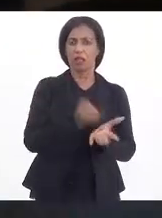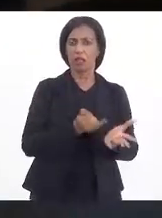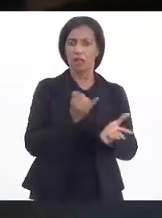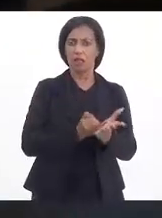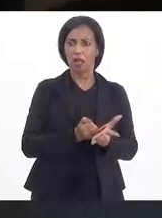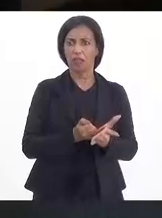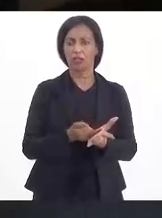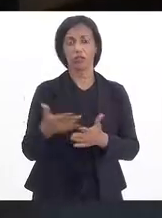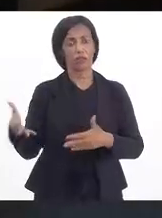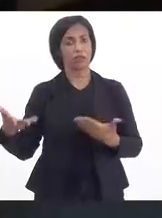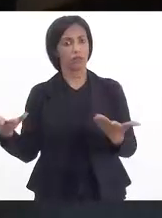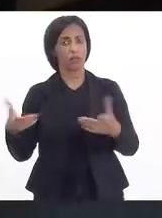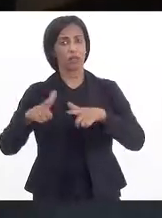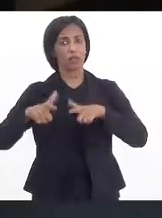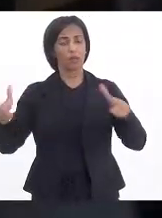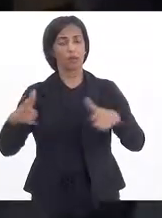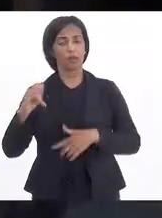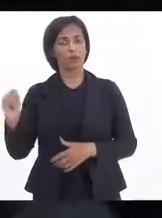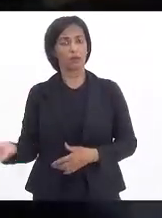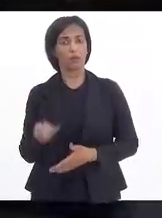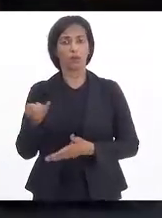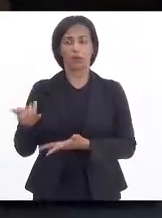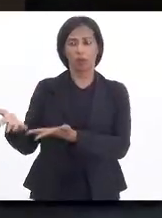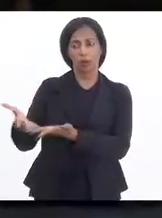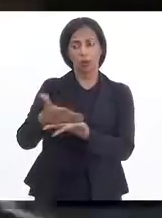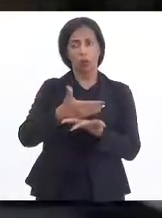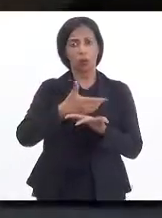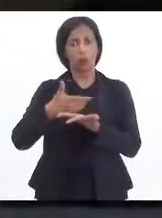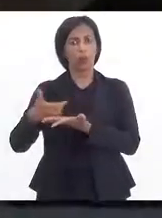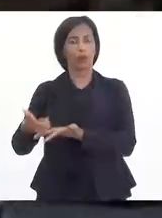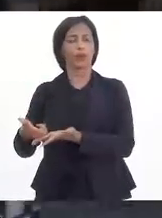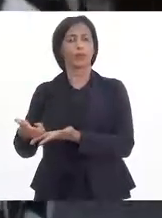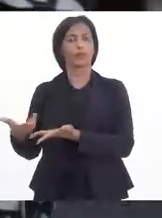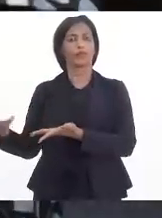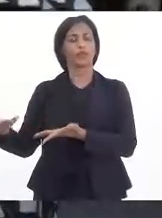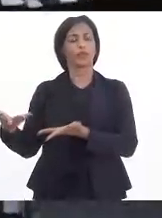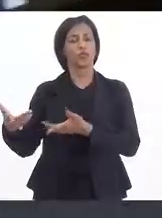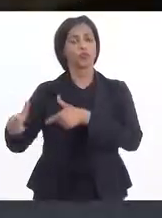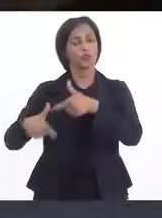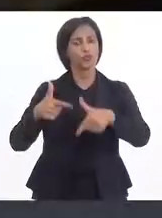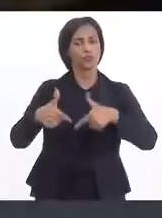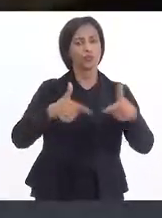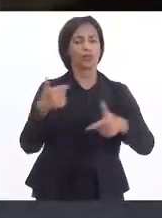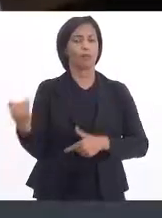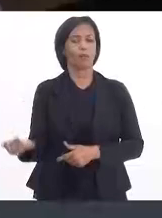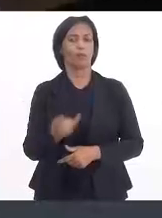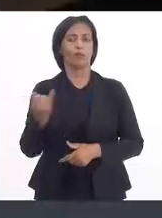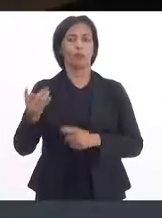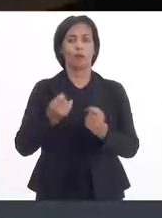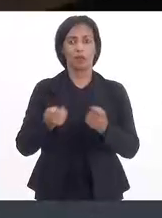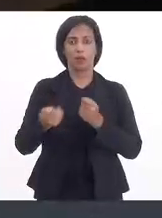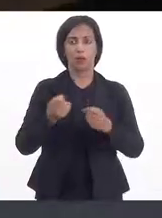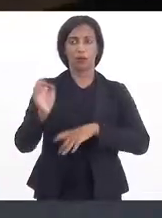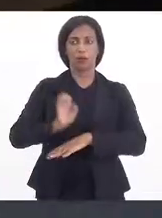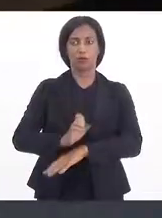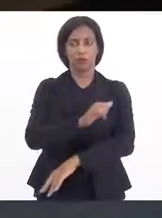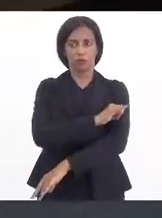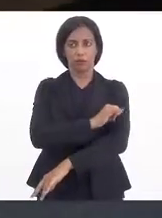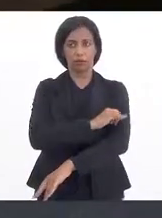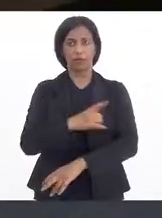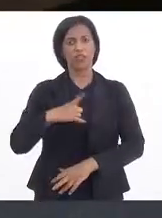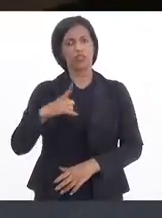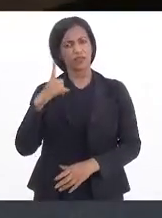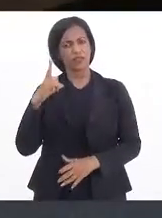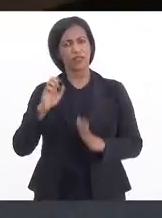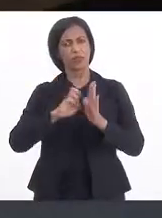é que portanto amplia as possibilidades arrecadação em torno de uma de uma atividade muito importante para a economia do Rio de Janeiro eu